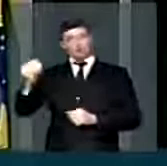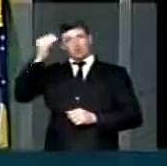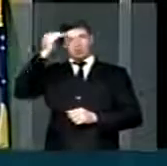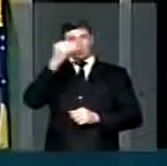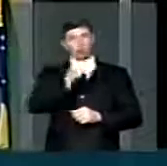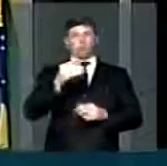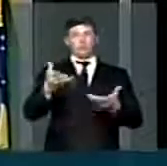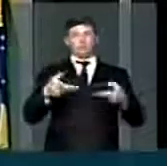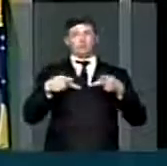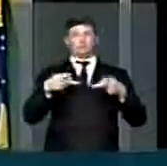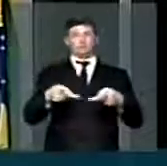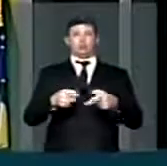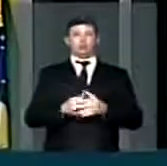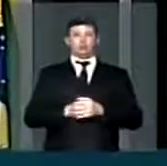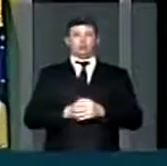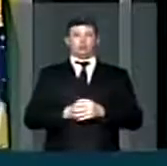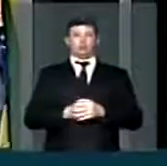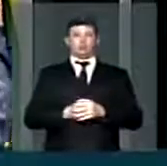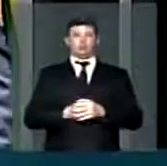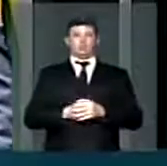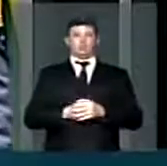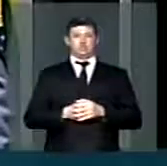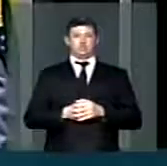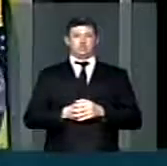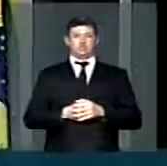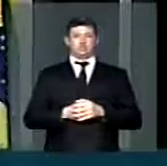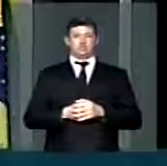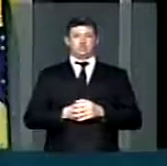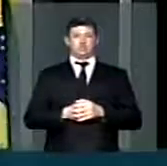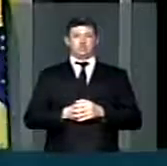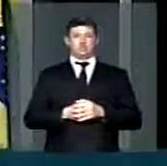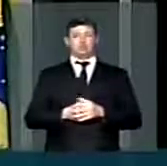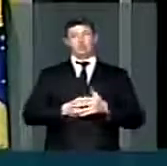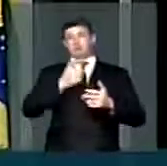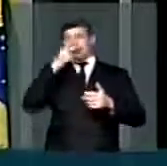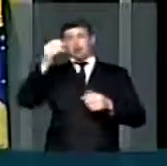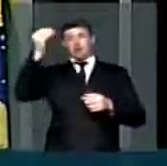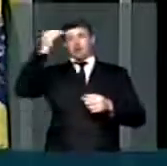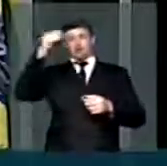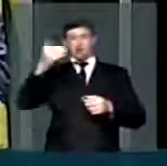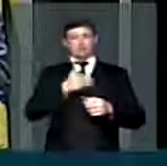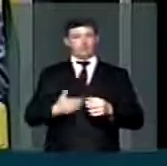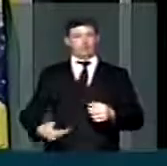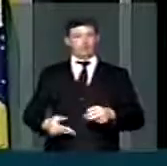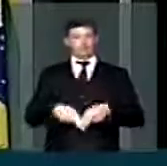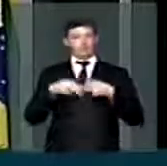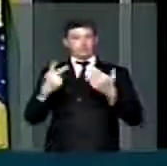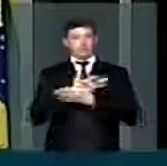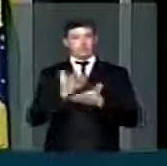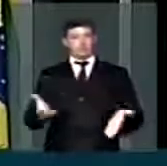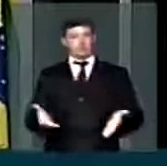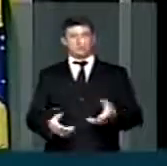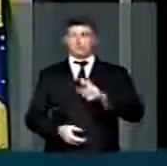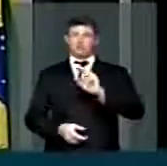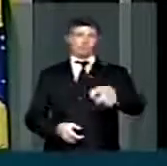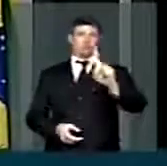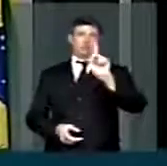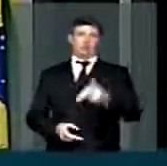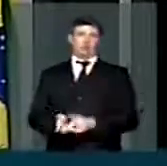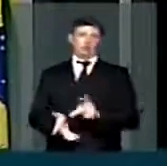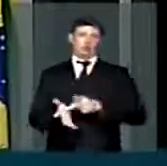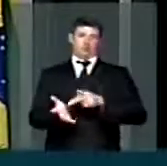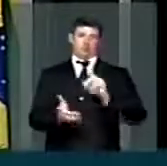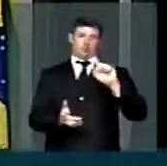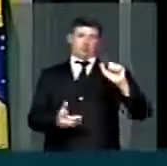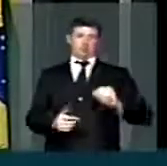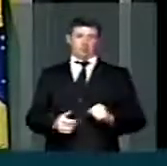os projetos, as grandes obras da usina de Santo Antônio de Jirau, como se fossem as culpadas pelos acontecimentos. Não é verdade.